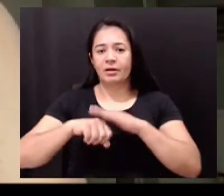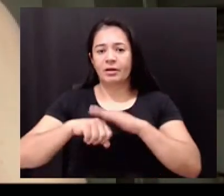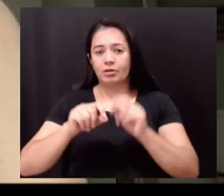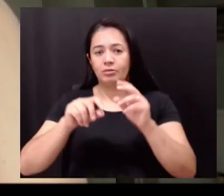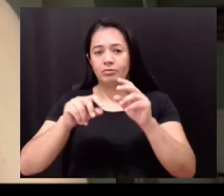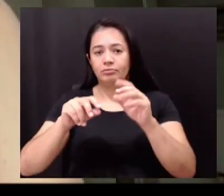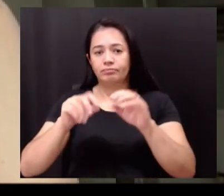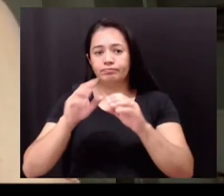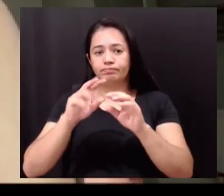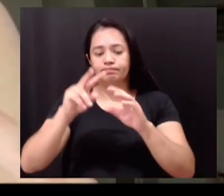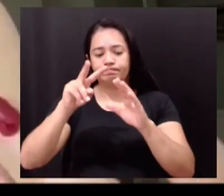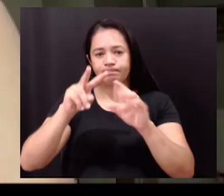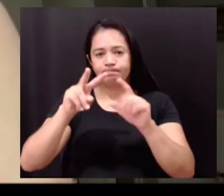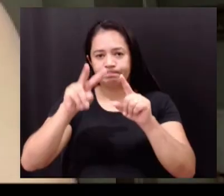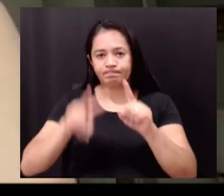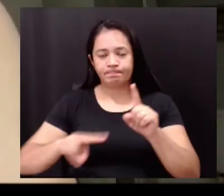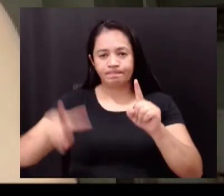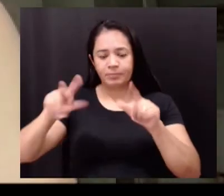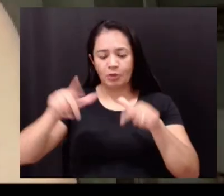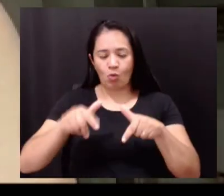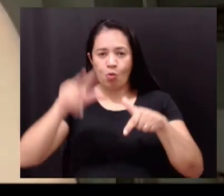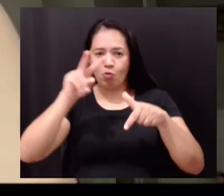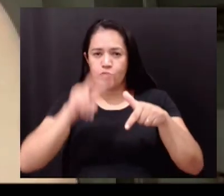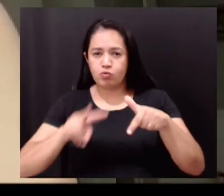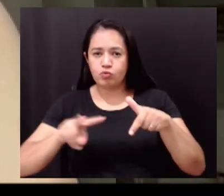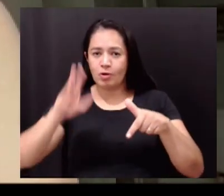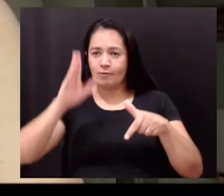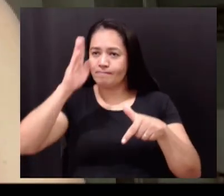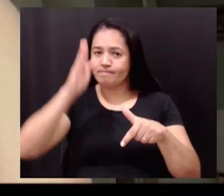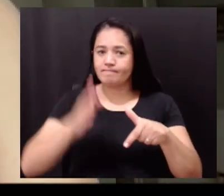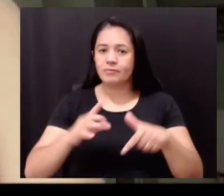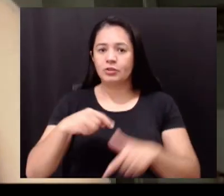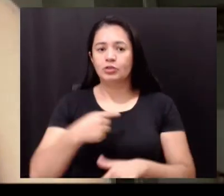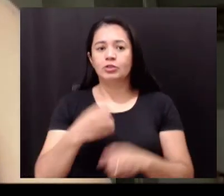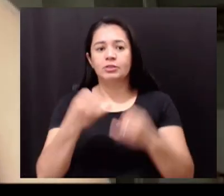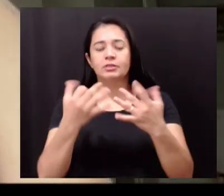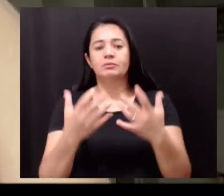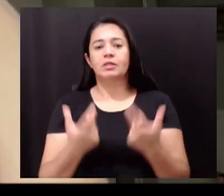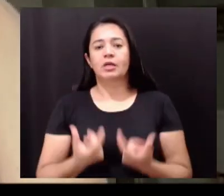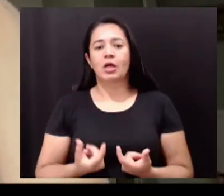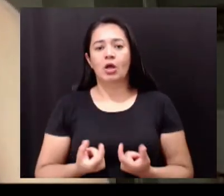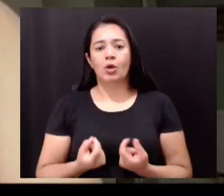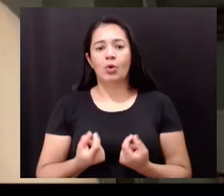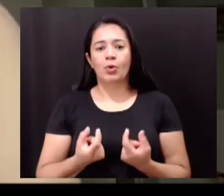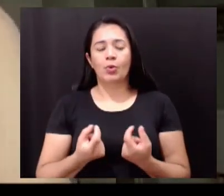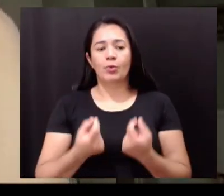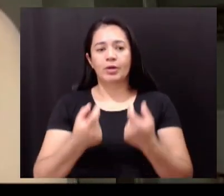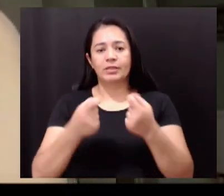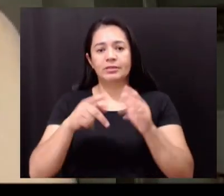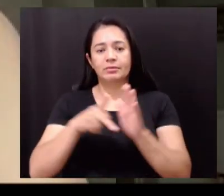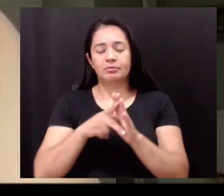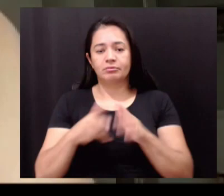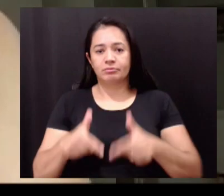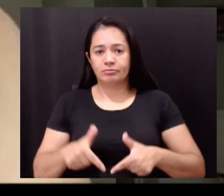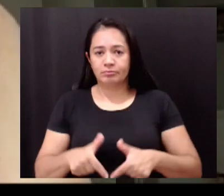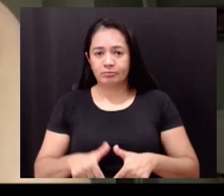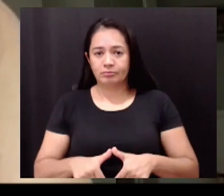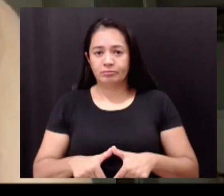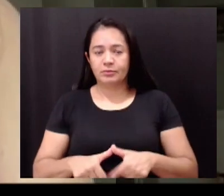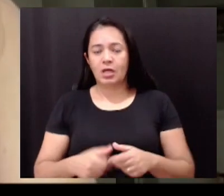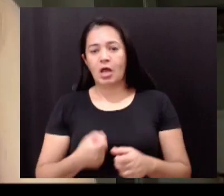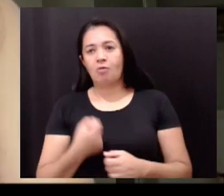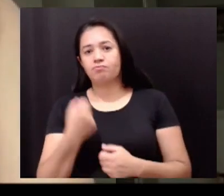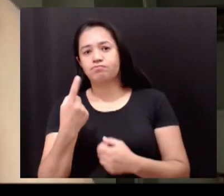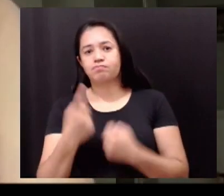do útero. Então, quando a gente fala em câncer do colo de útero, é justamente alguma lesão que se desenvolveu nessa